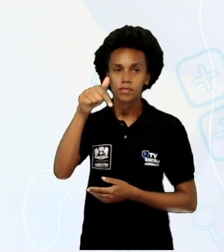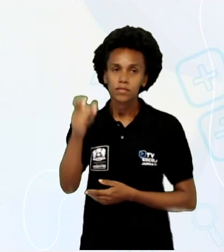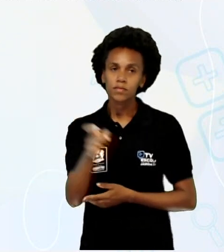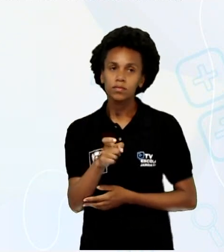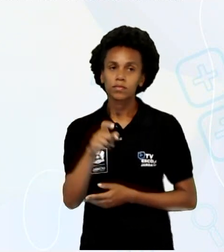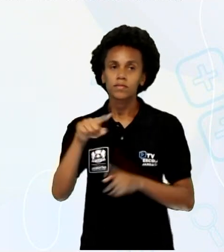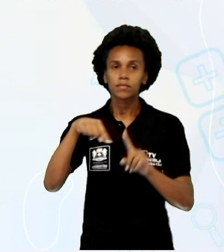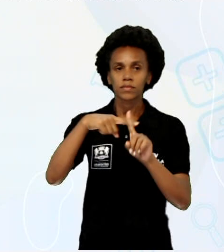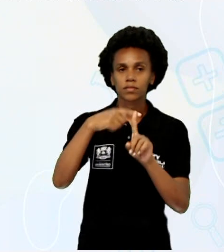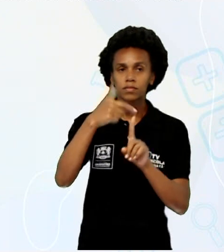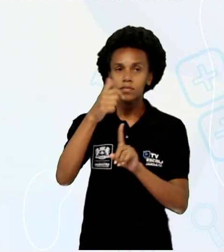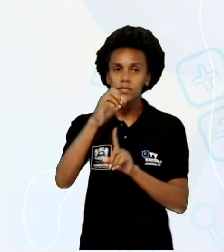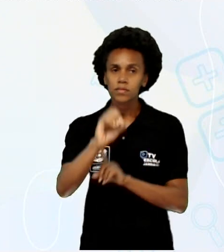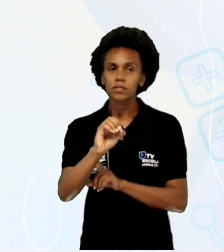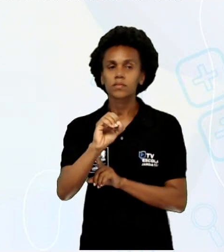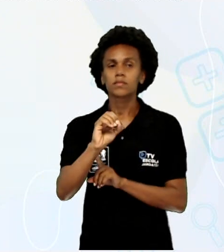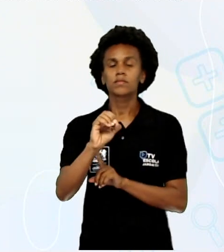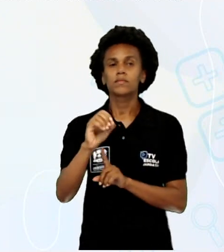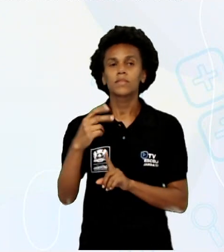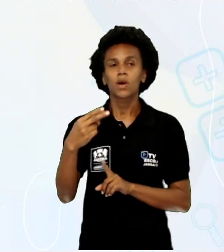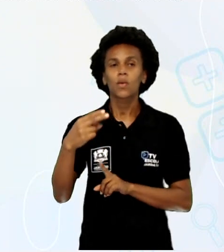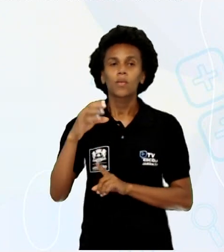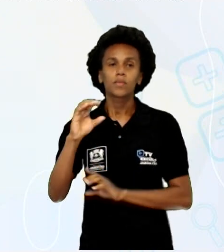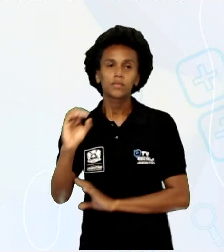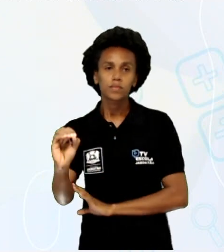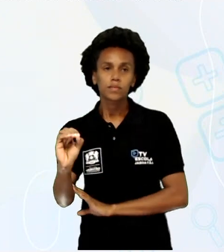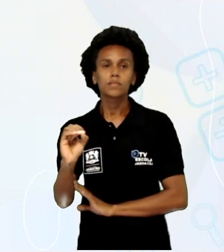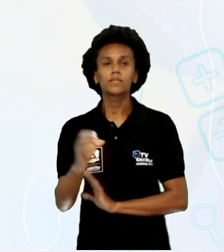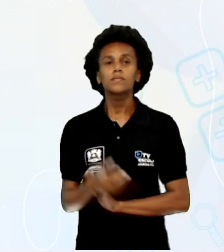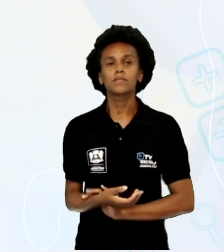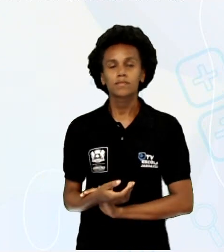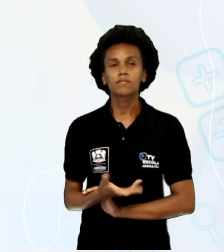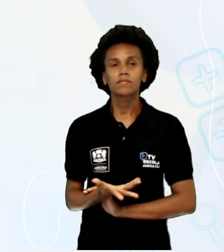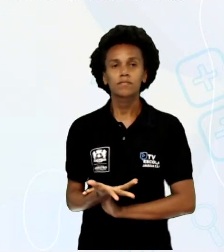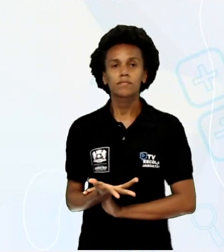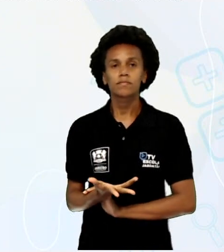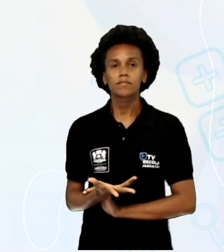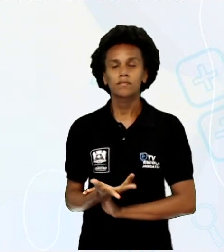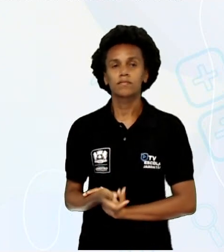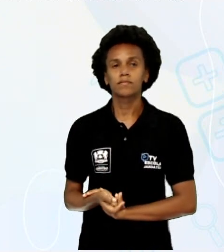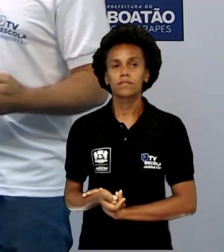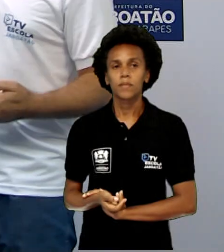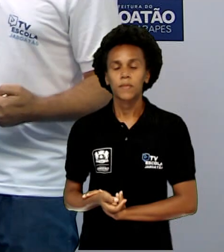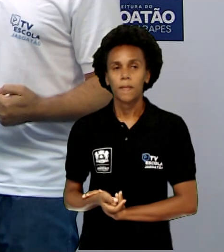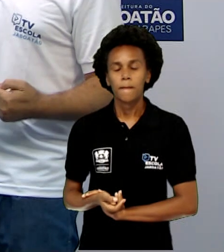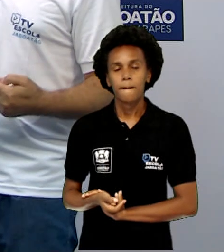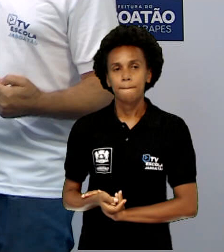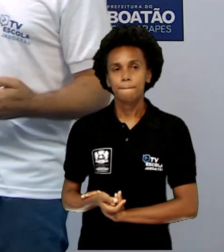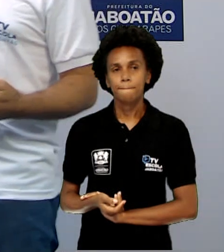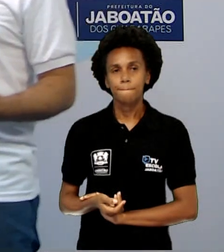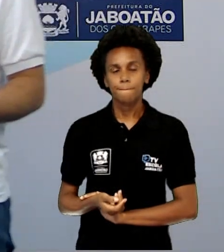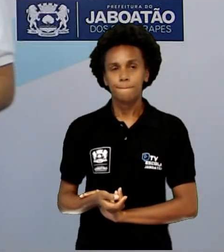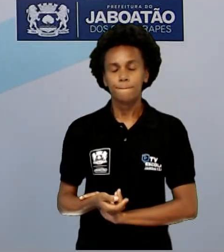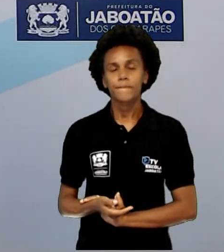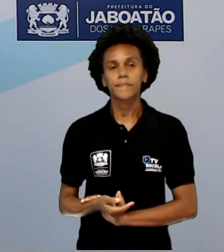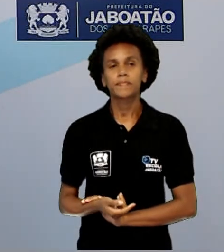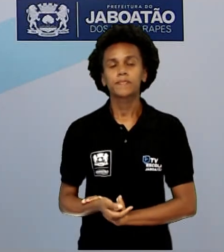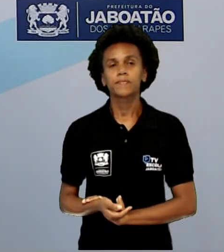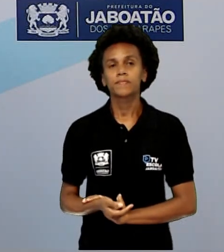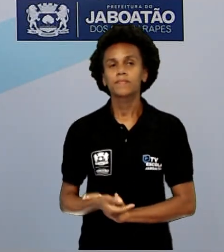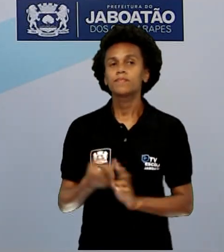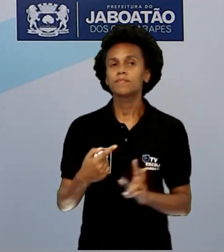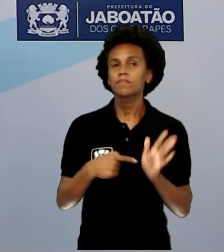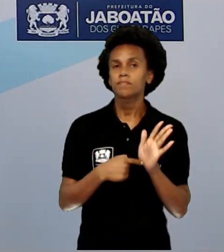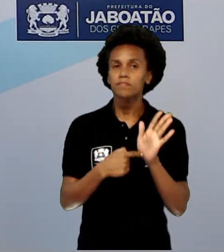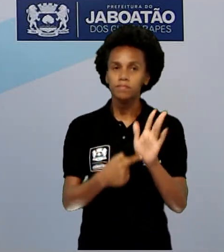determine, utilizando a forma fatorada, a outra raiz. Veja que interessante. Ele me dá uma raiz, ele diz que